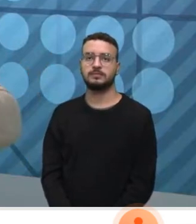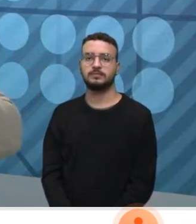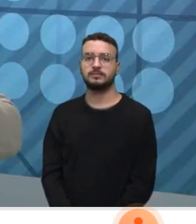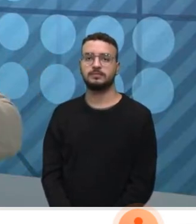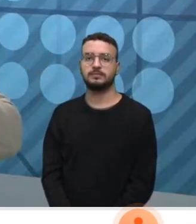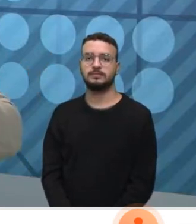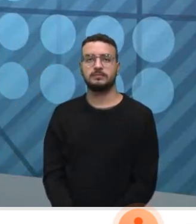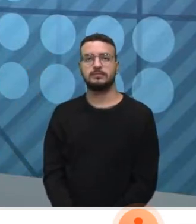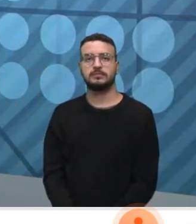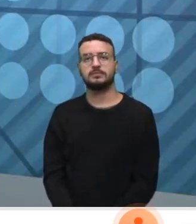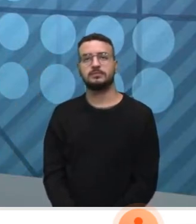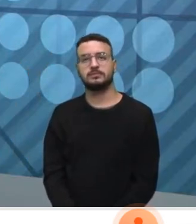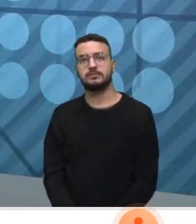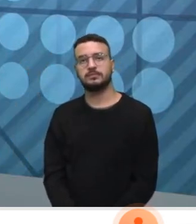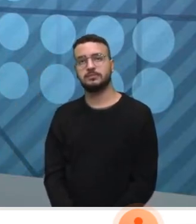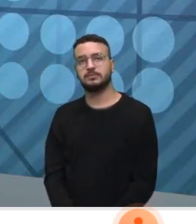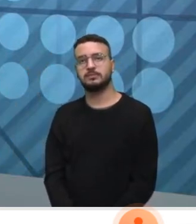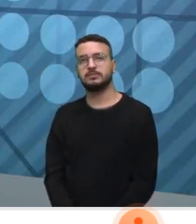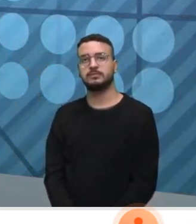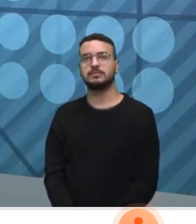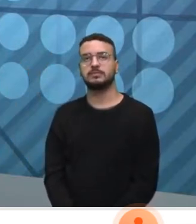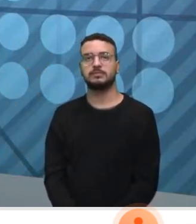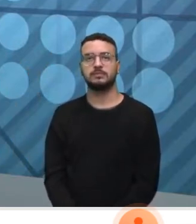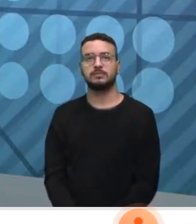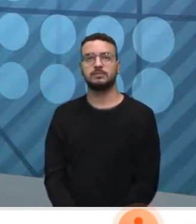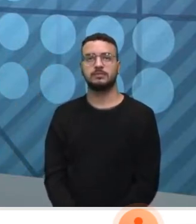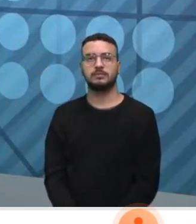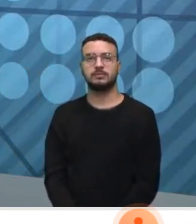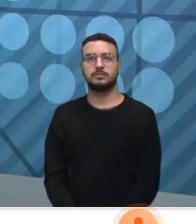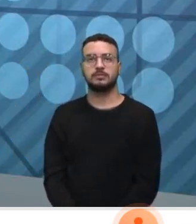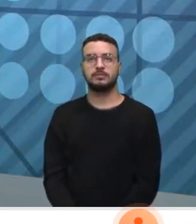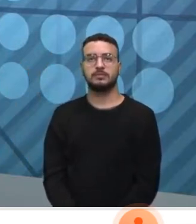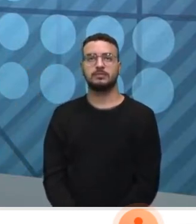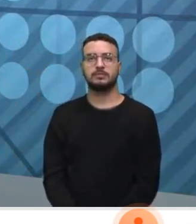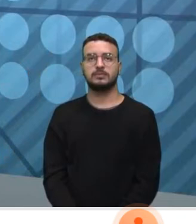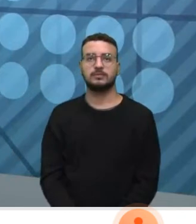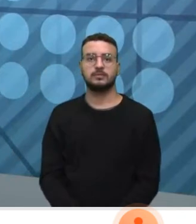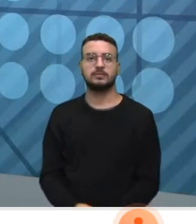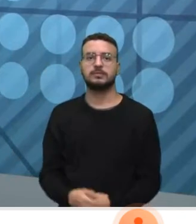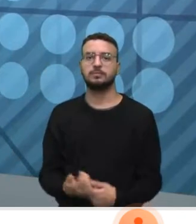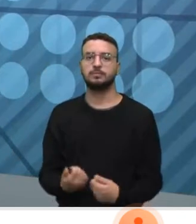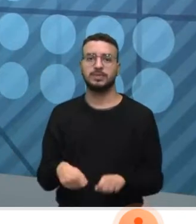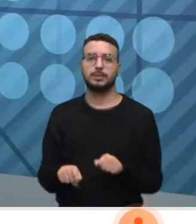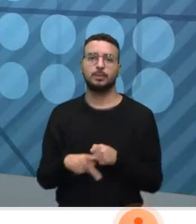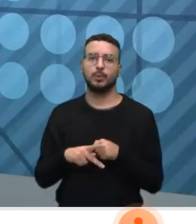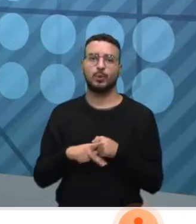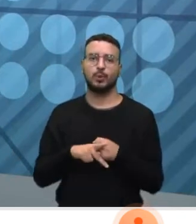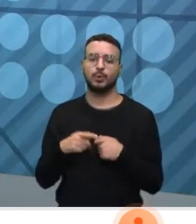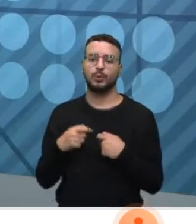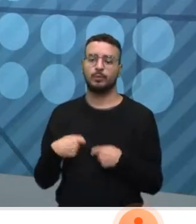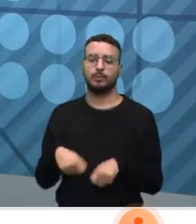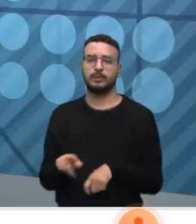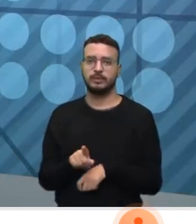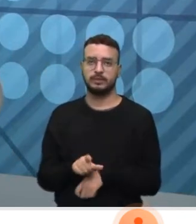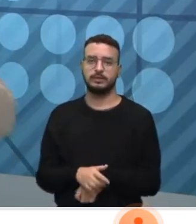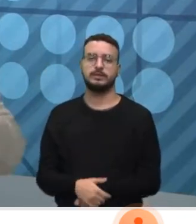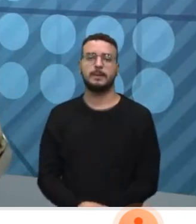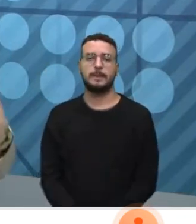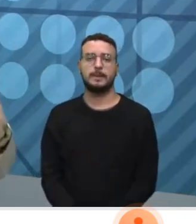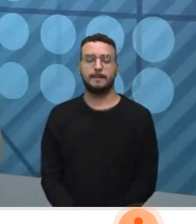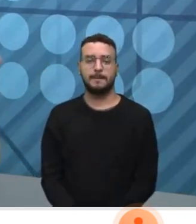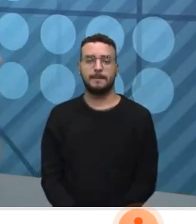Ou ele está perguntando para você. Então, eu não fiz, ó, perguntando para você apenas. Você pergunta para